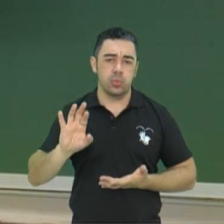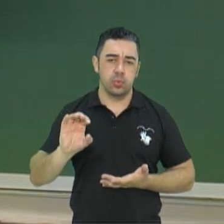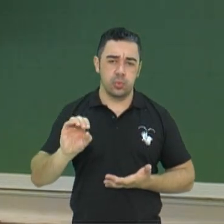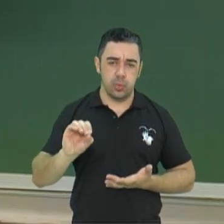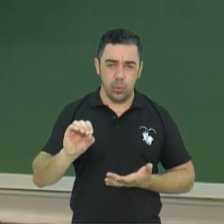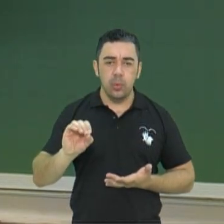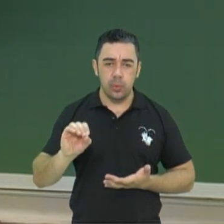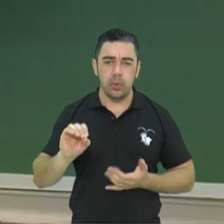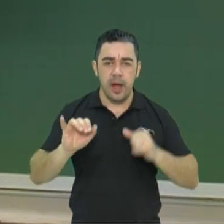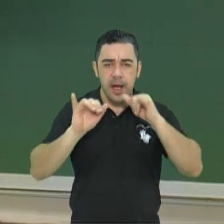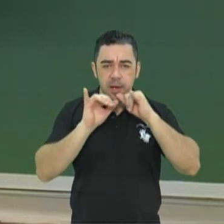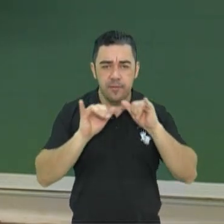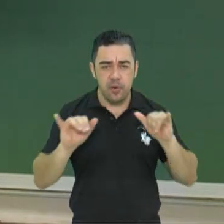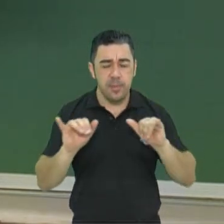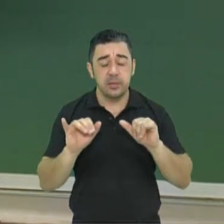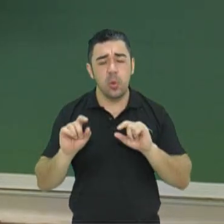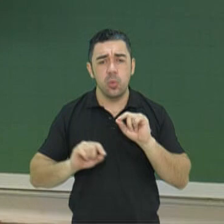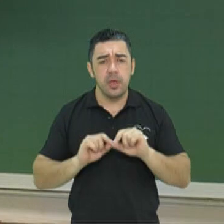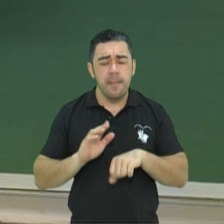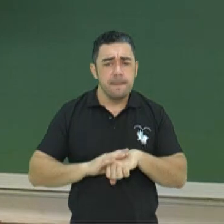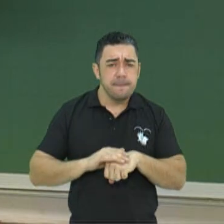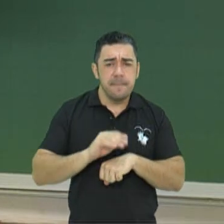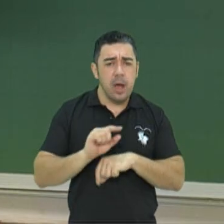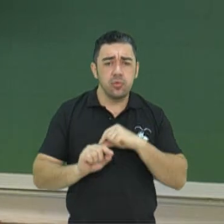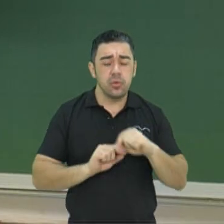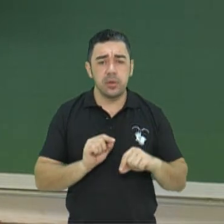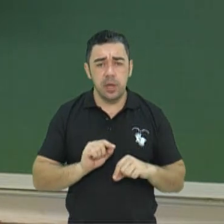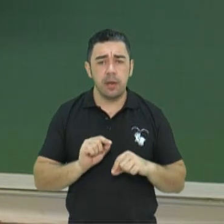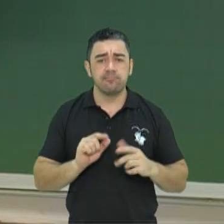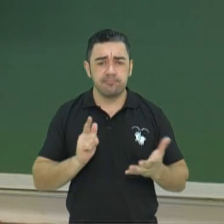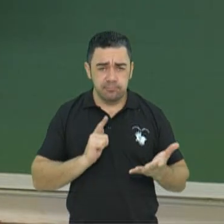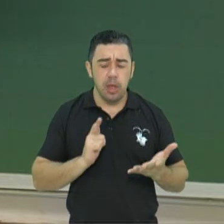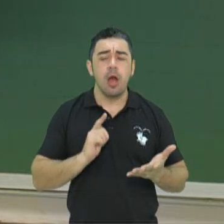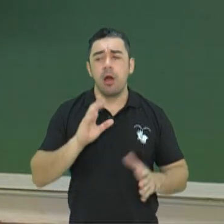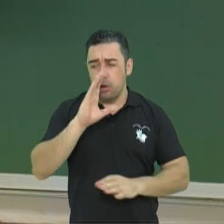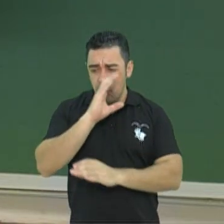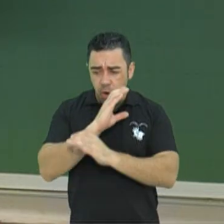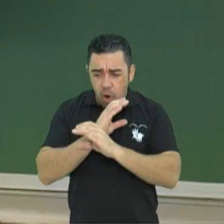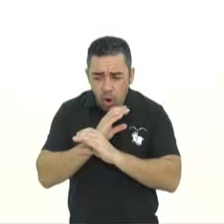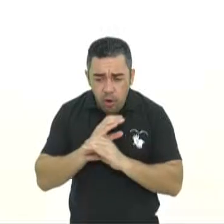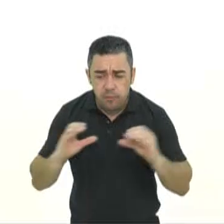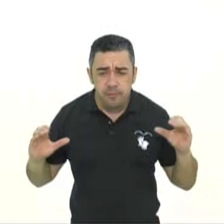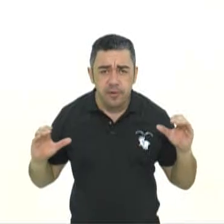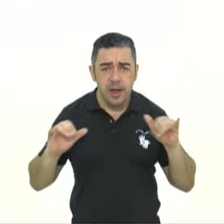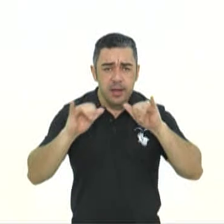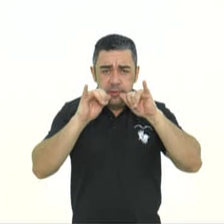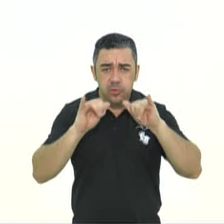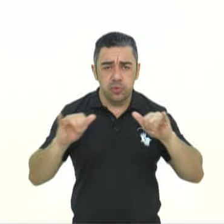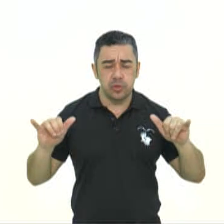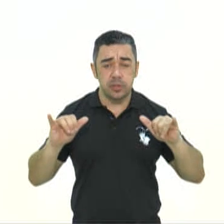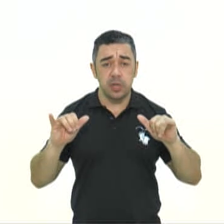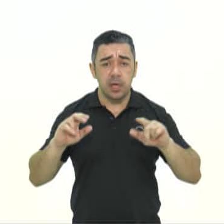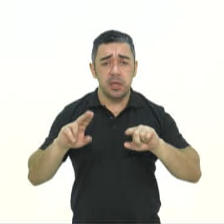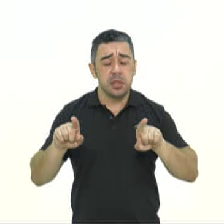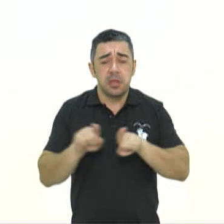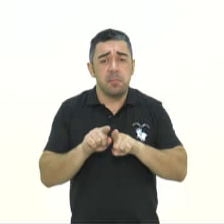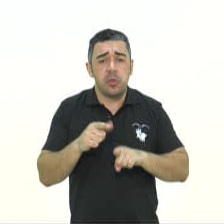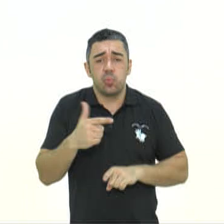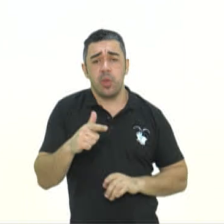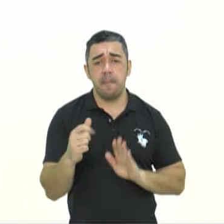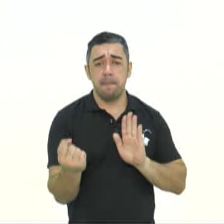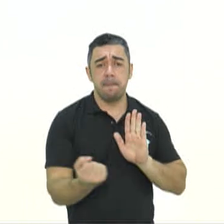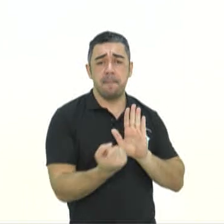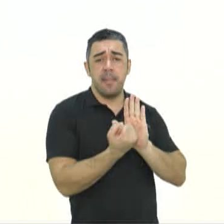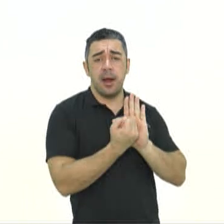informados, certo? Com vista a dar mais credibilidade à notícia e sem deixar marcas pessoais.